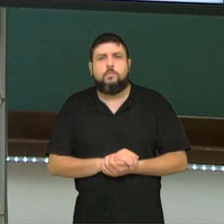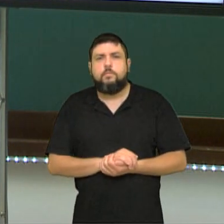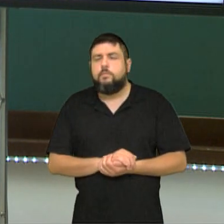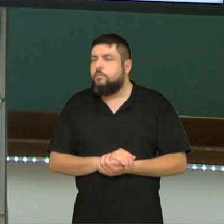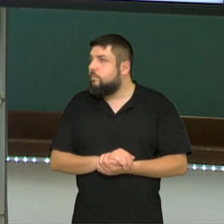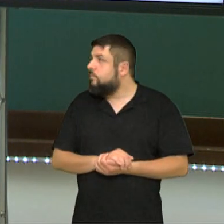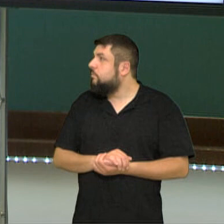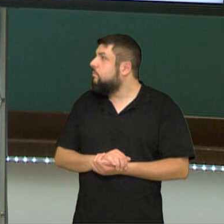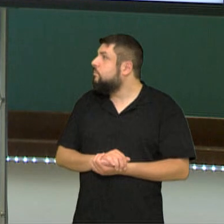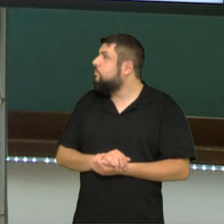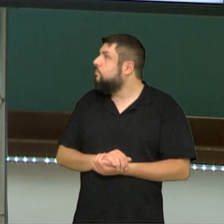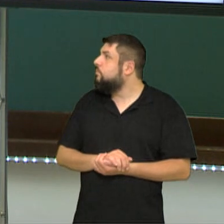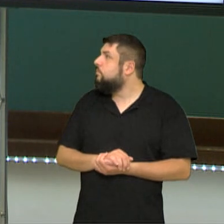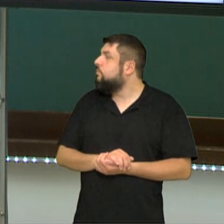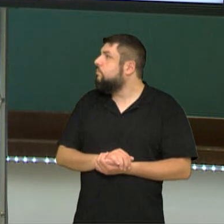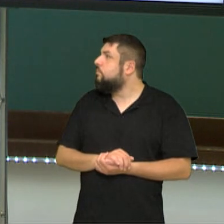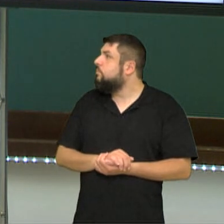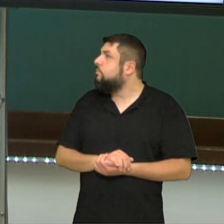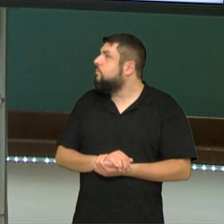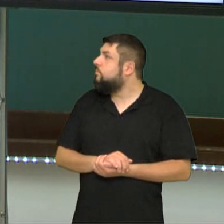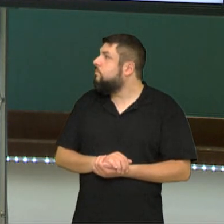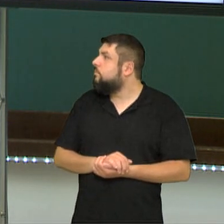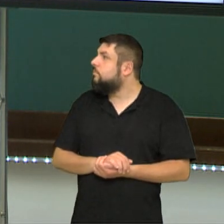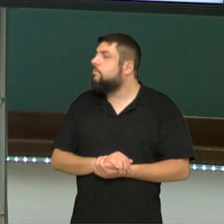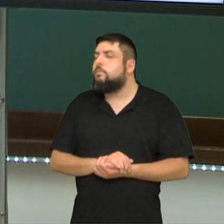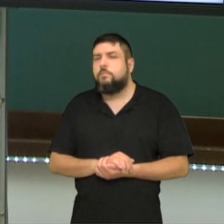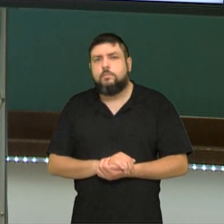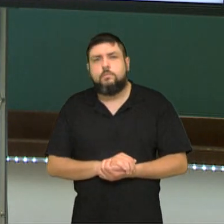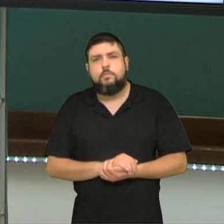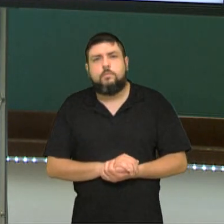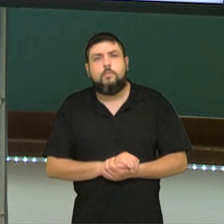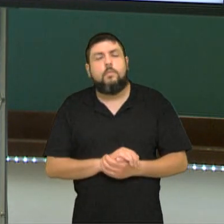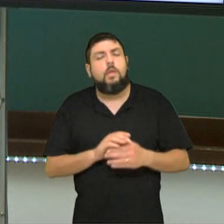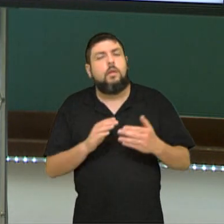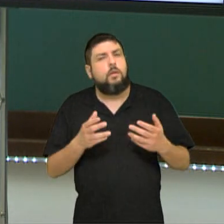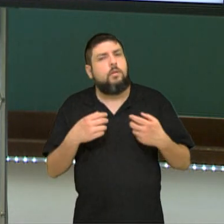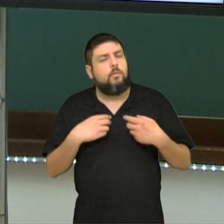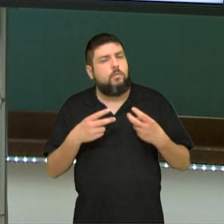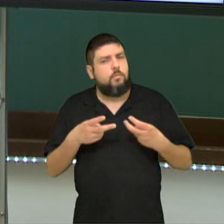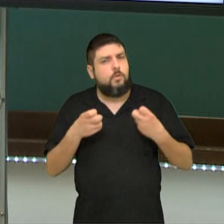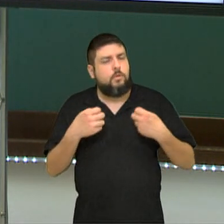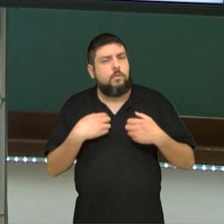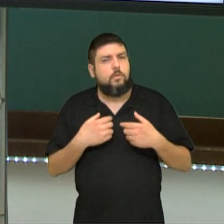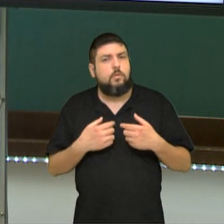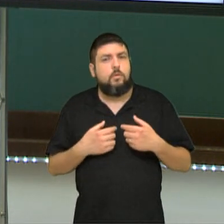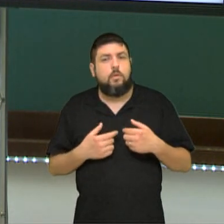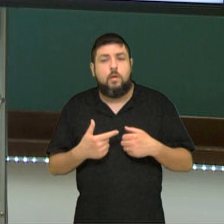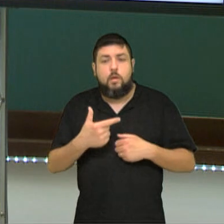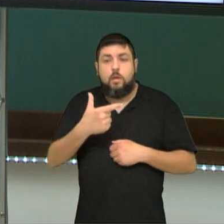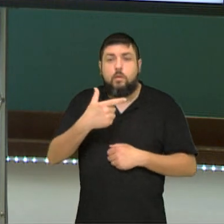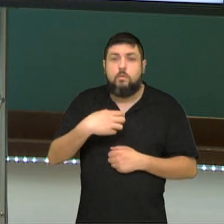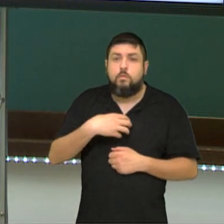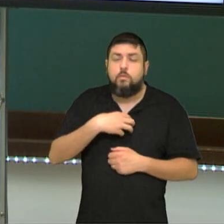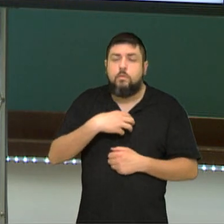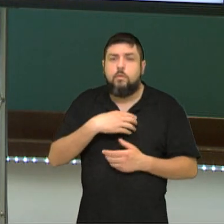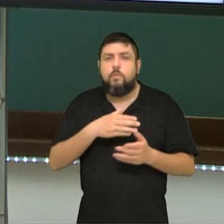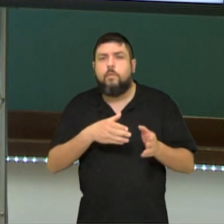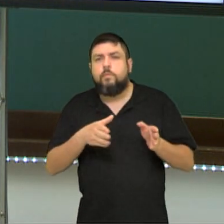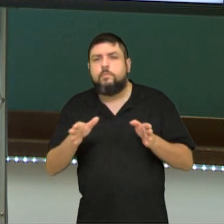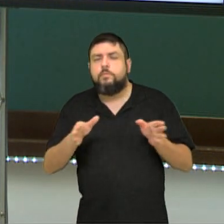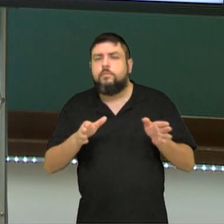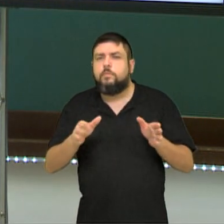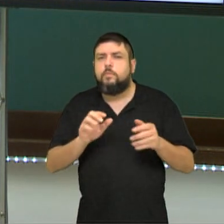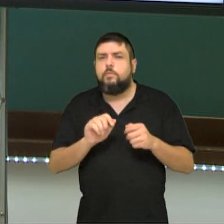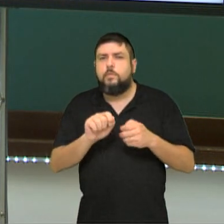x, 2x, mais 2 vezes y, 2y. Então, são duas maneiras de representar a mesma coisa, usando o